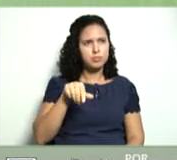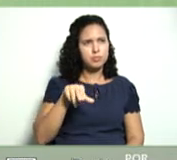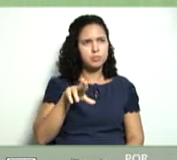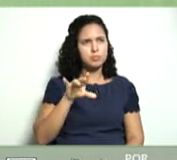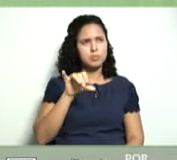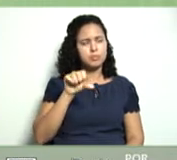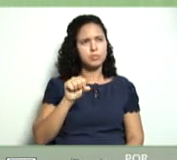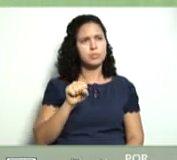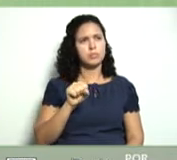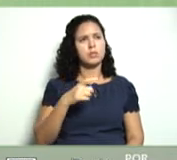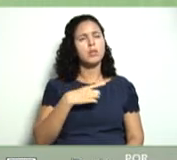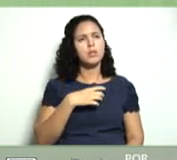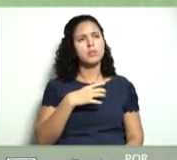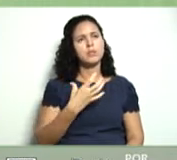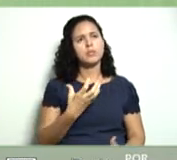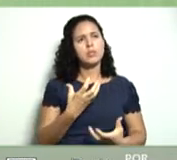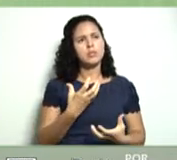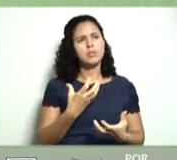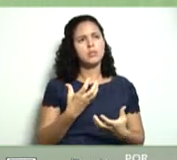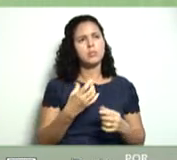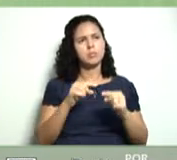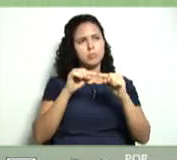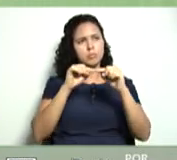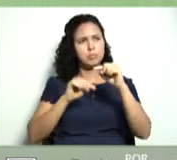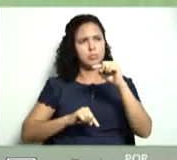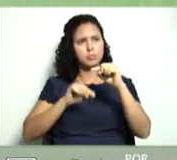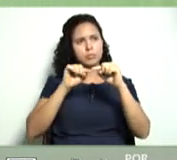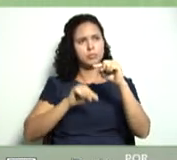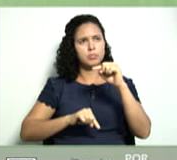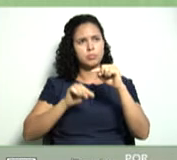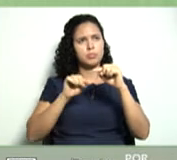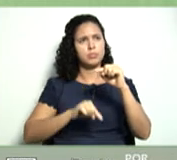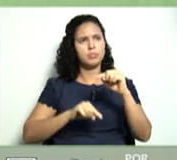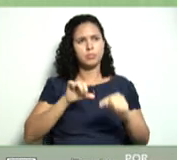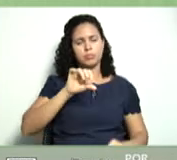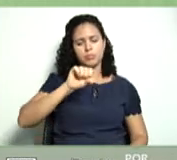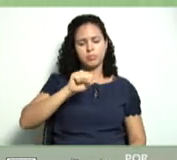espaçamento vou colocar o aluno aqui saulo